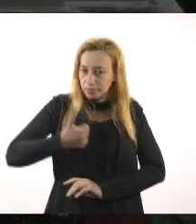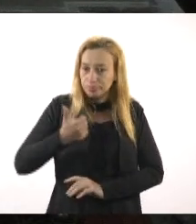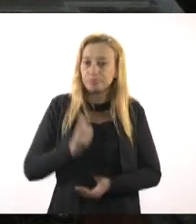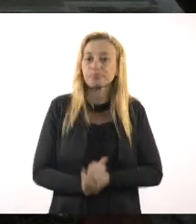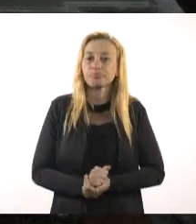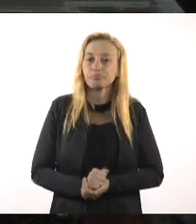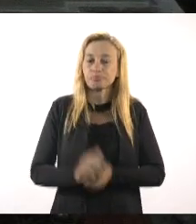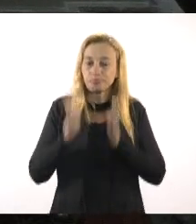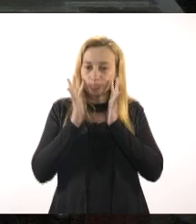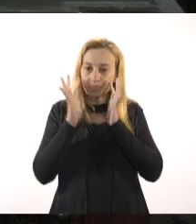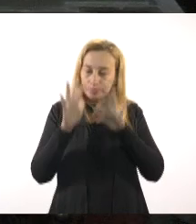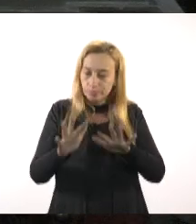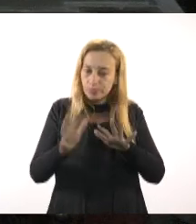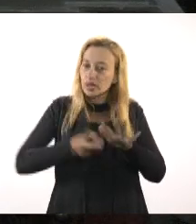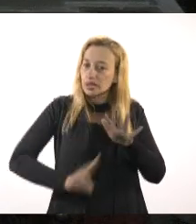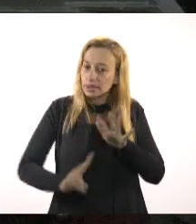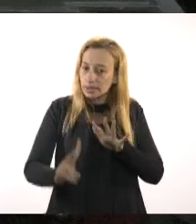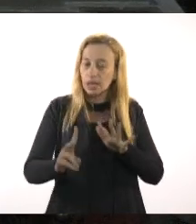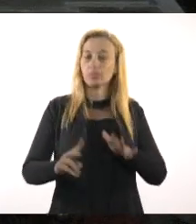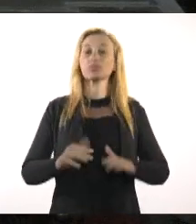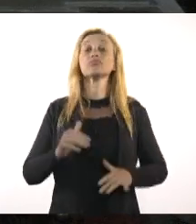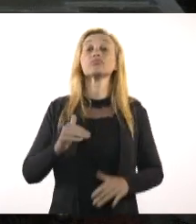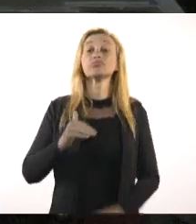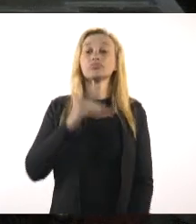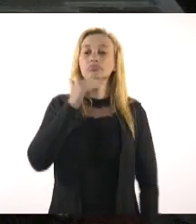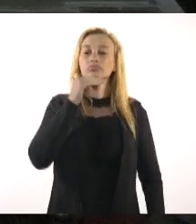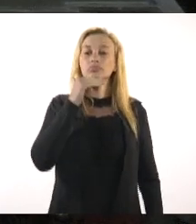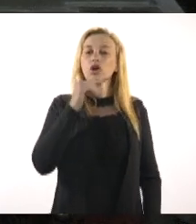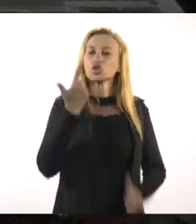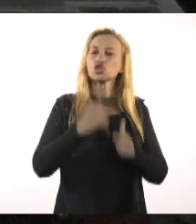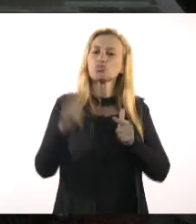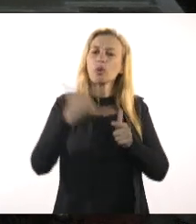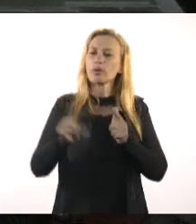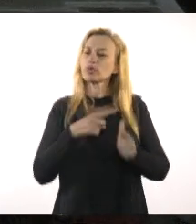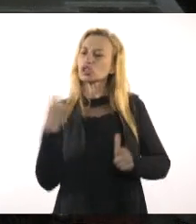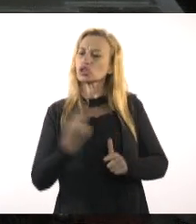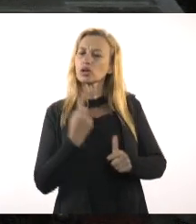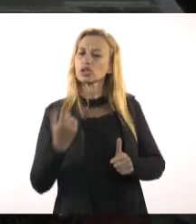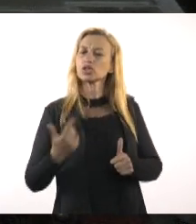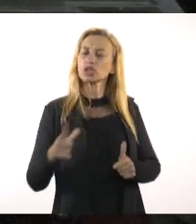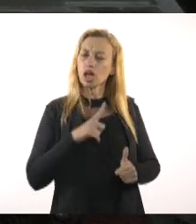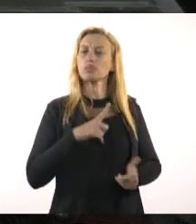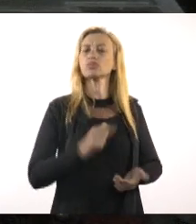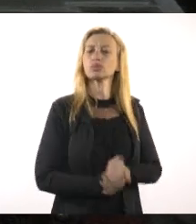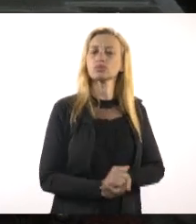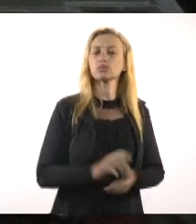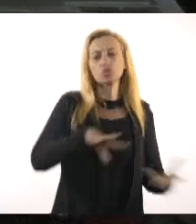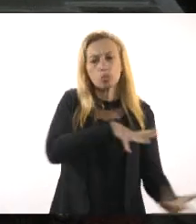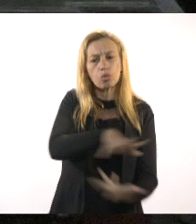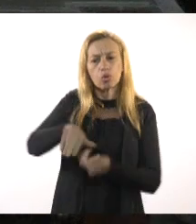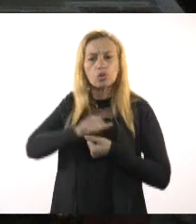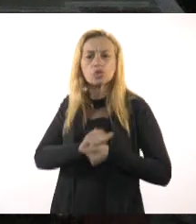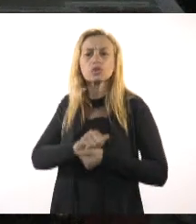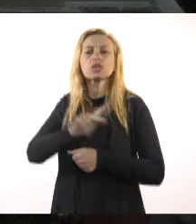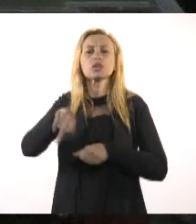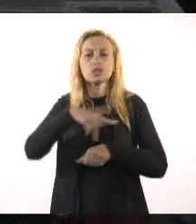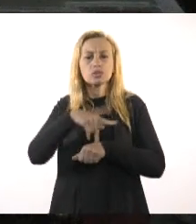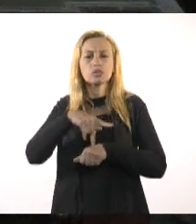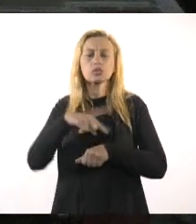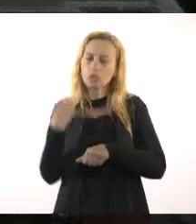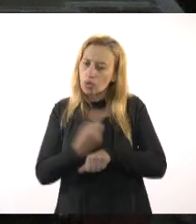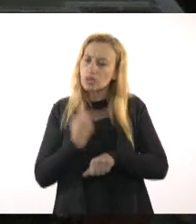estarmos atentos, sempre de cabeça erguida, para os problemas que nós estamos enfrentando no nosso mundo, na nossa